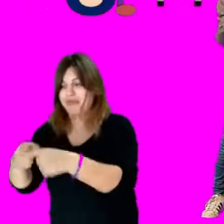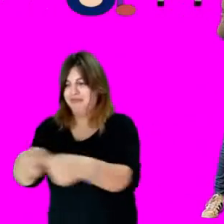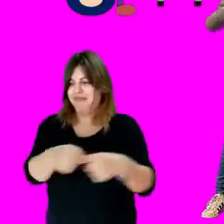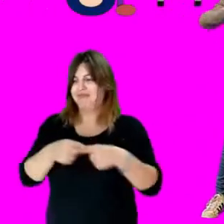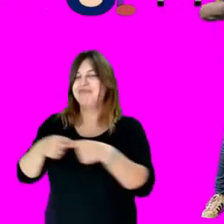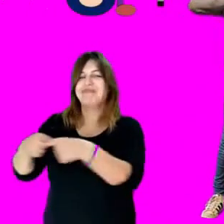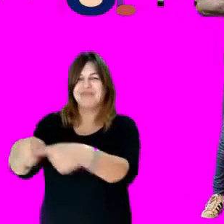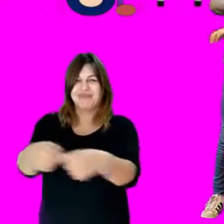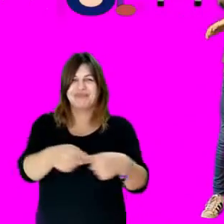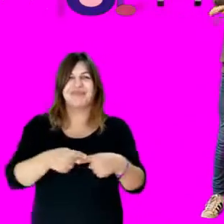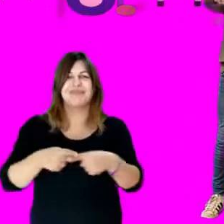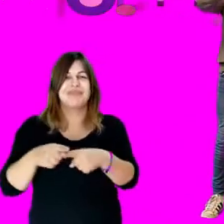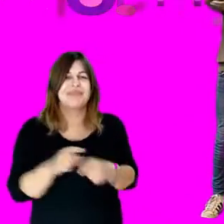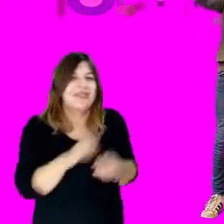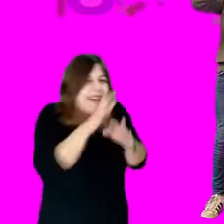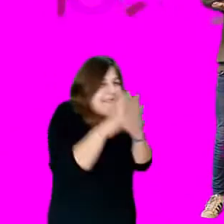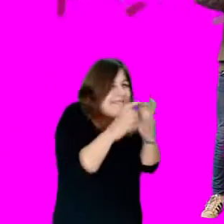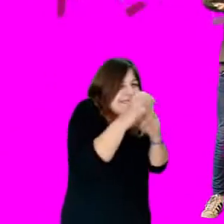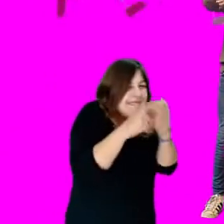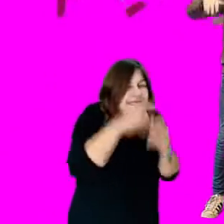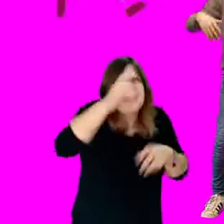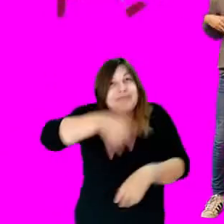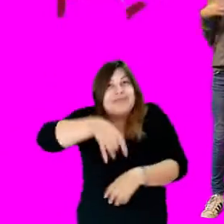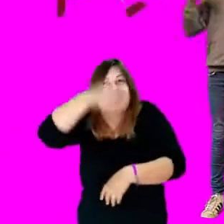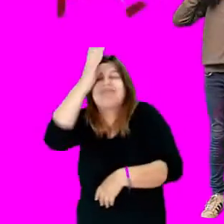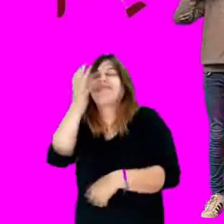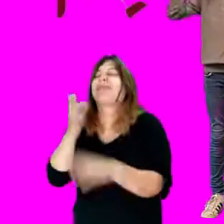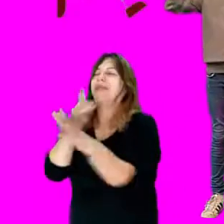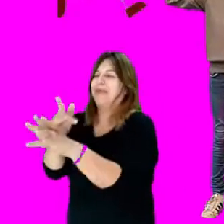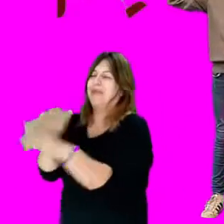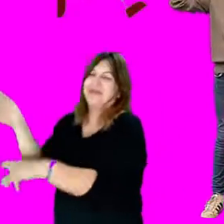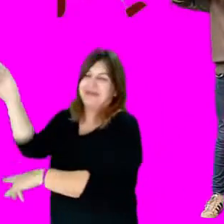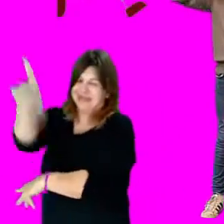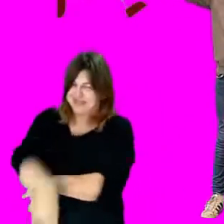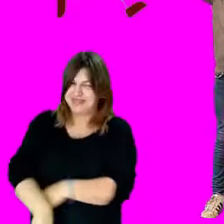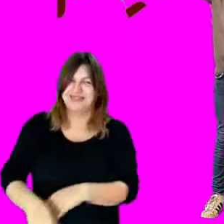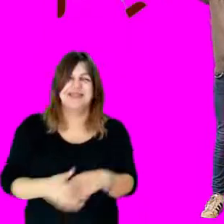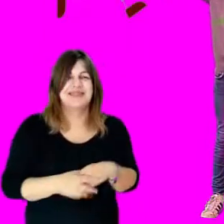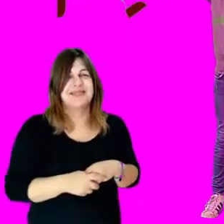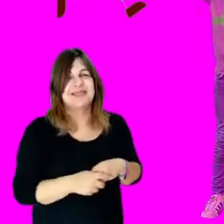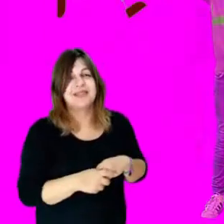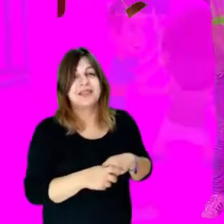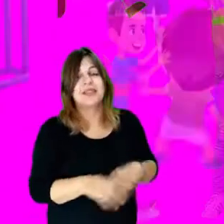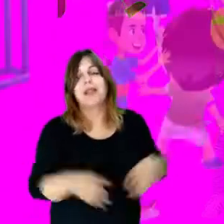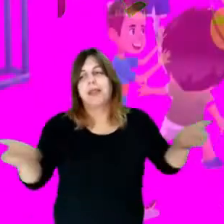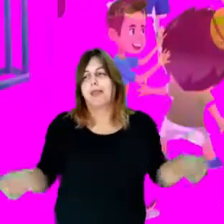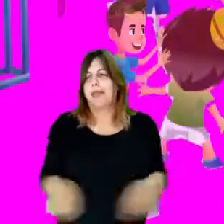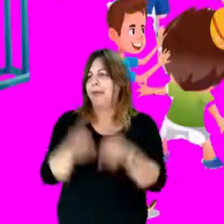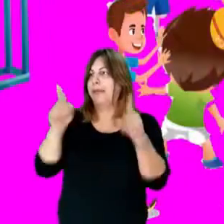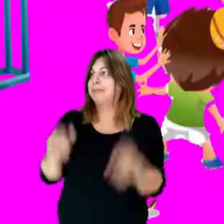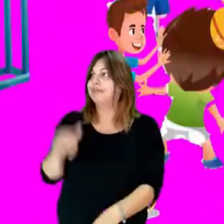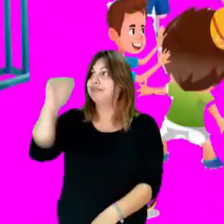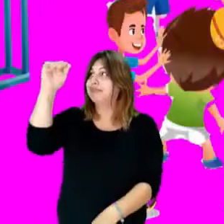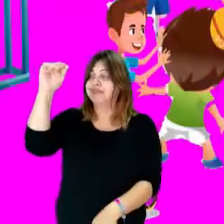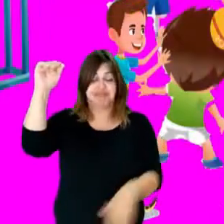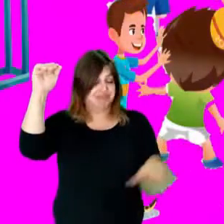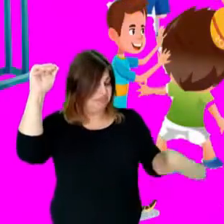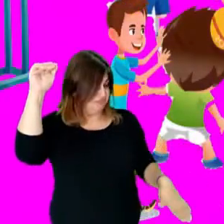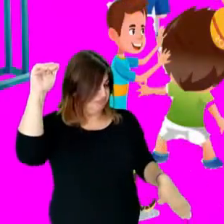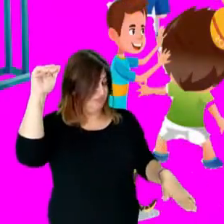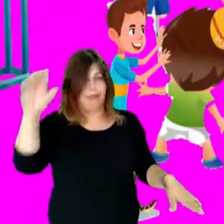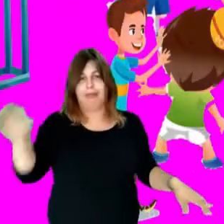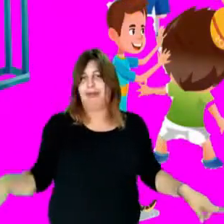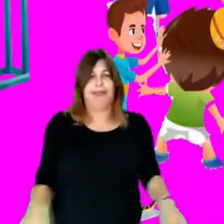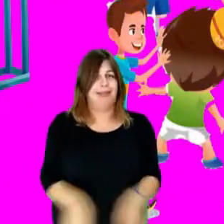partimos espaço entre todos. Enredamos, inventamos e soñamos. No importa si